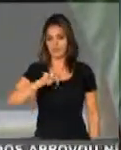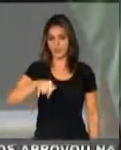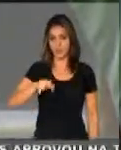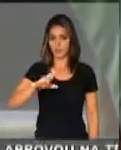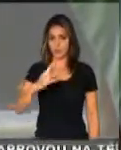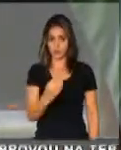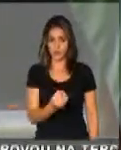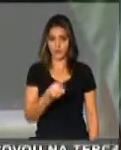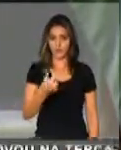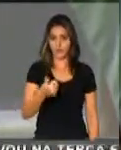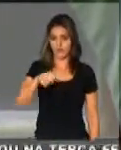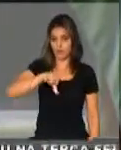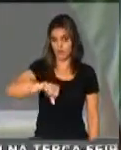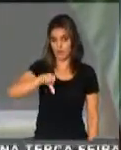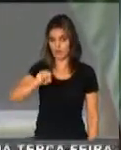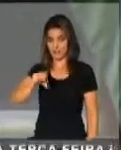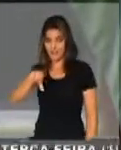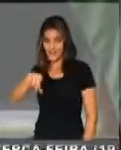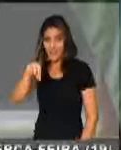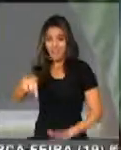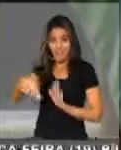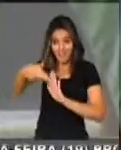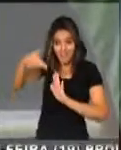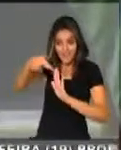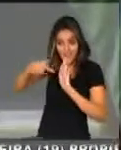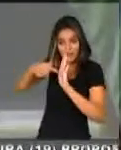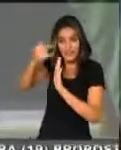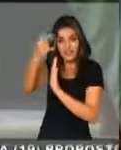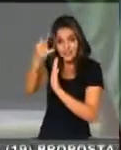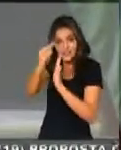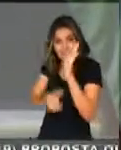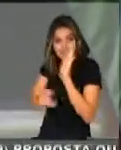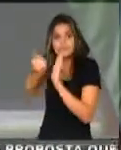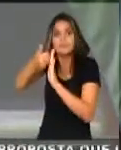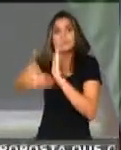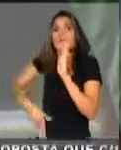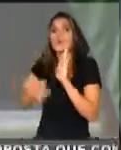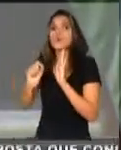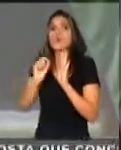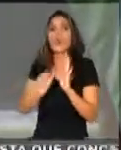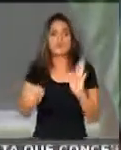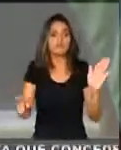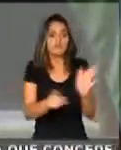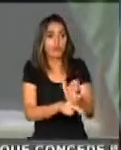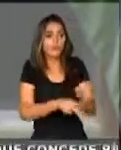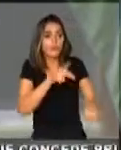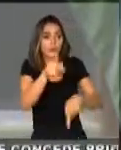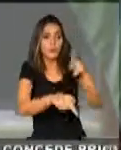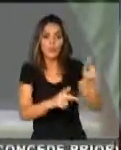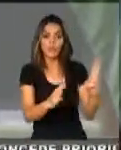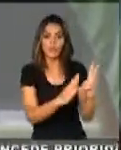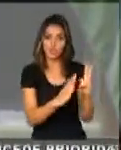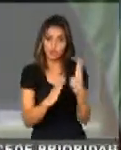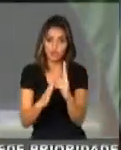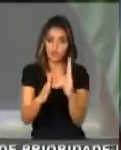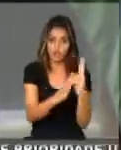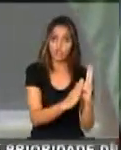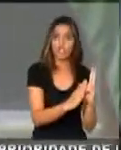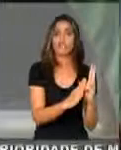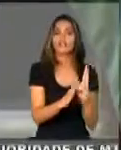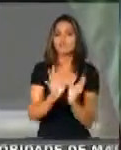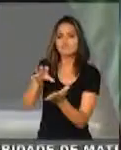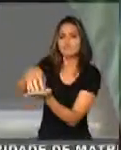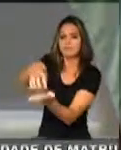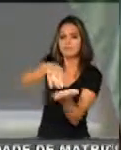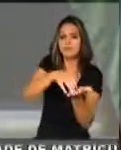de 89, para exatamente dar às populações indígenas e tribais o direito